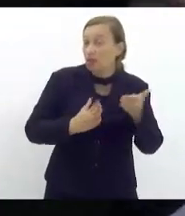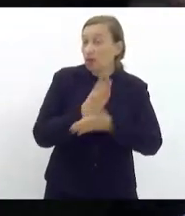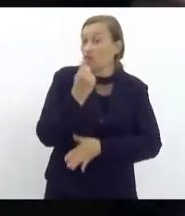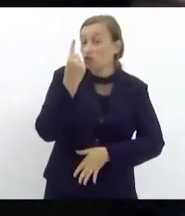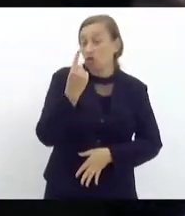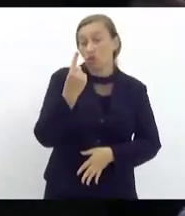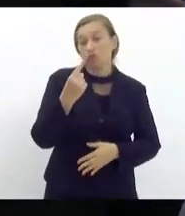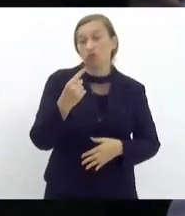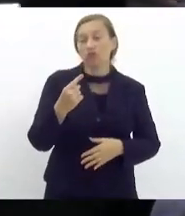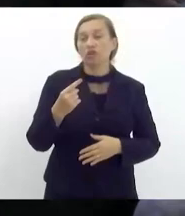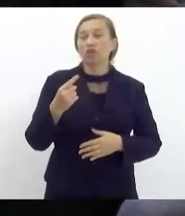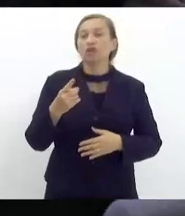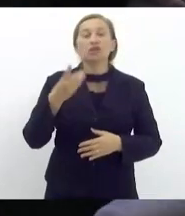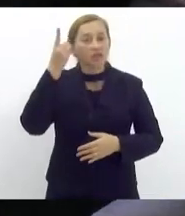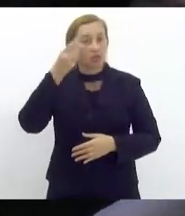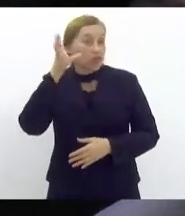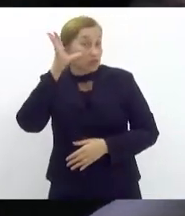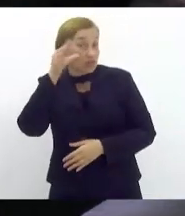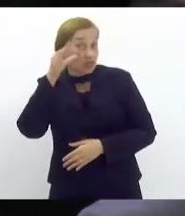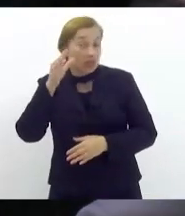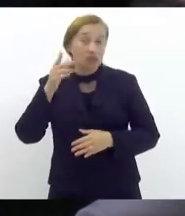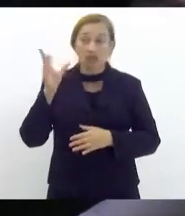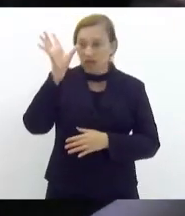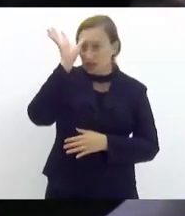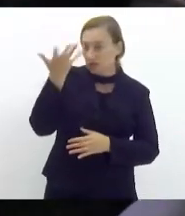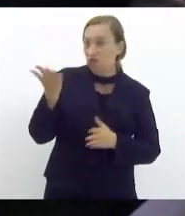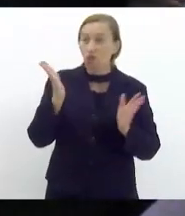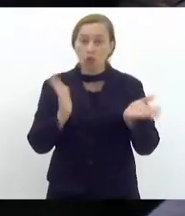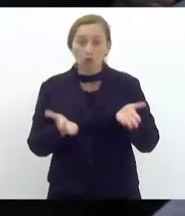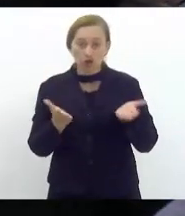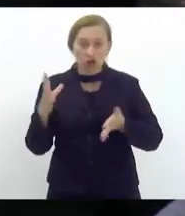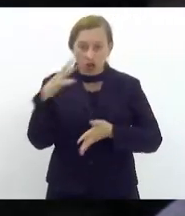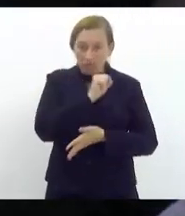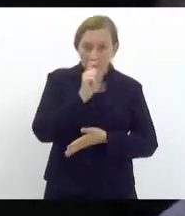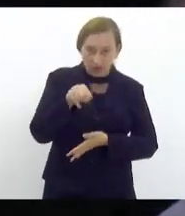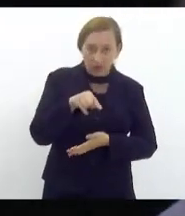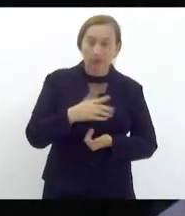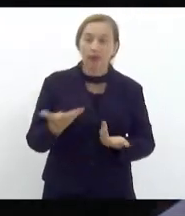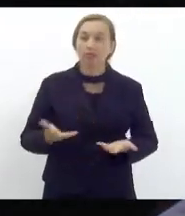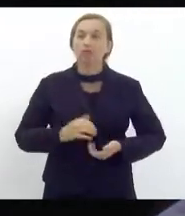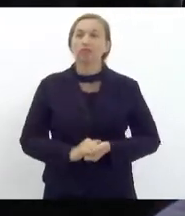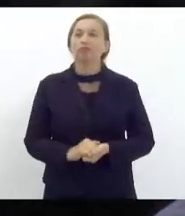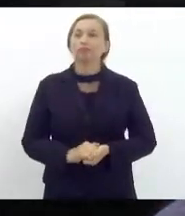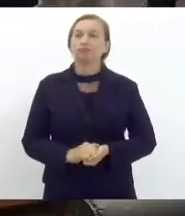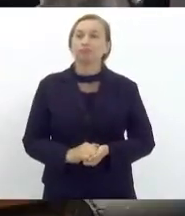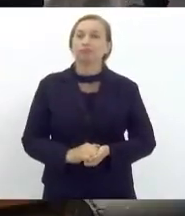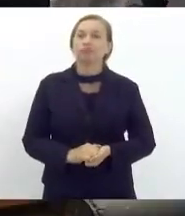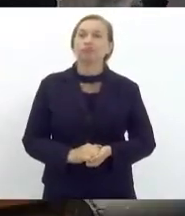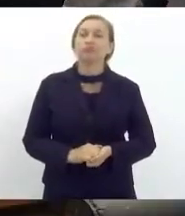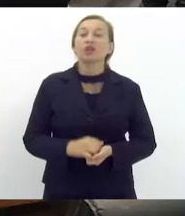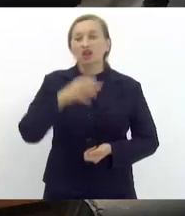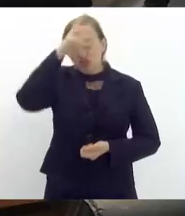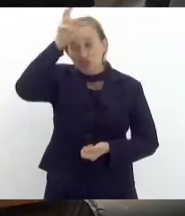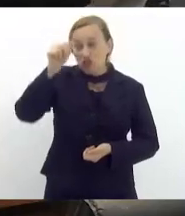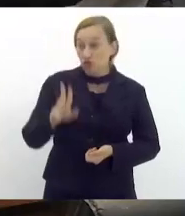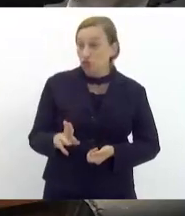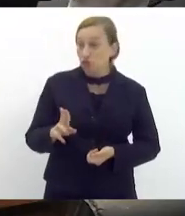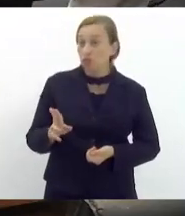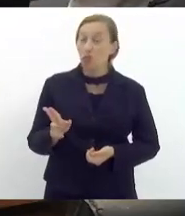prova projeto hoje Deputado tem interesse que se resolva isso hoje logo tia Ju